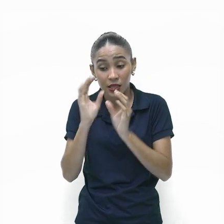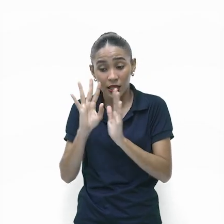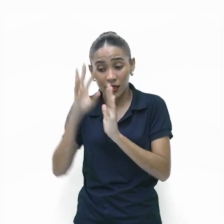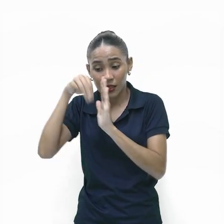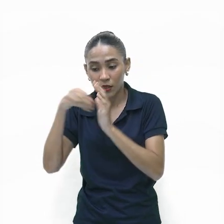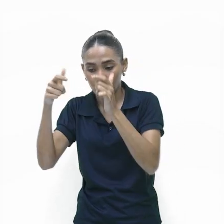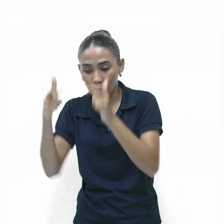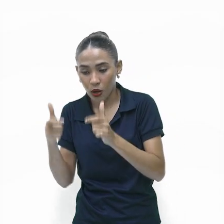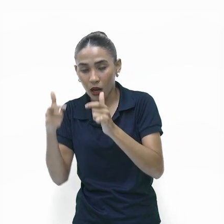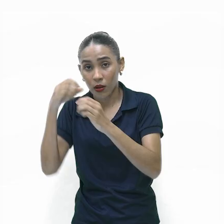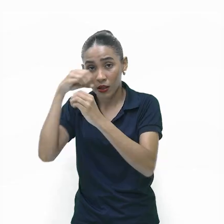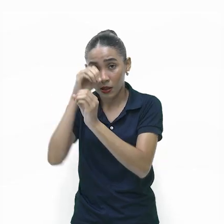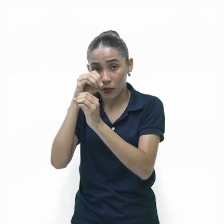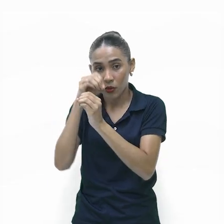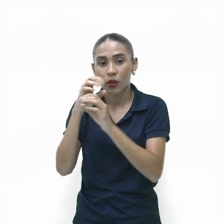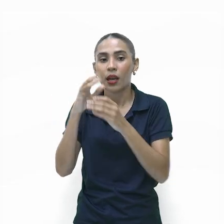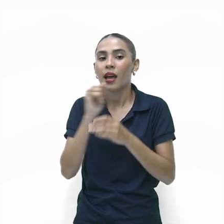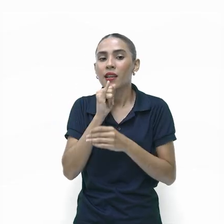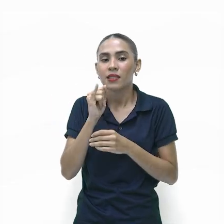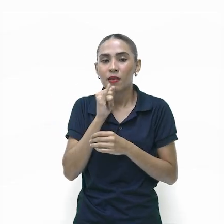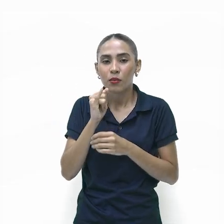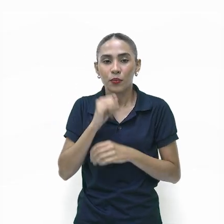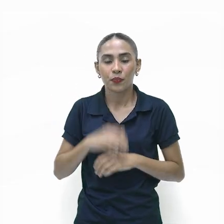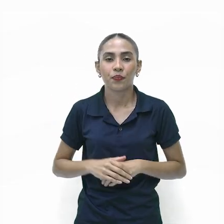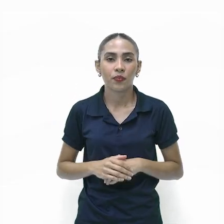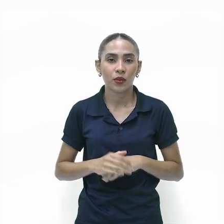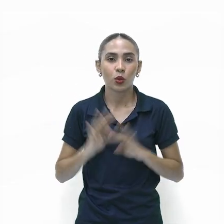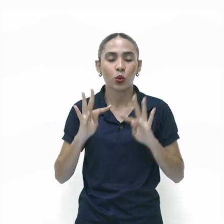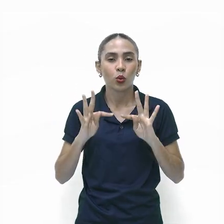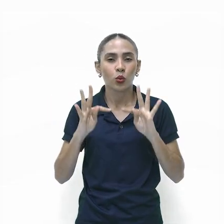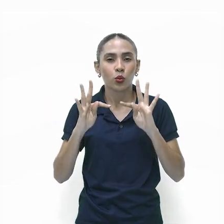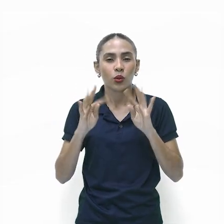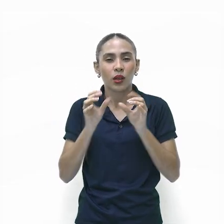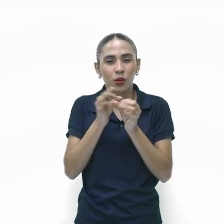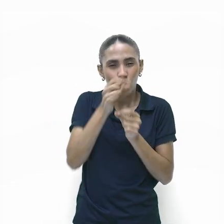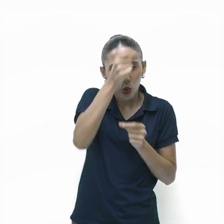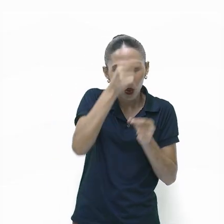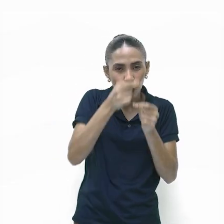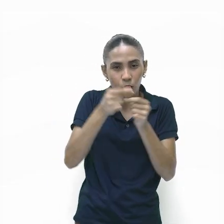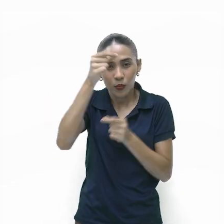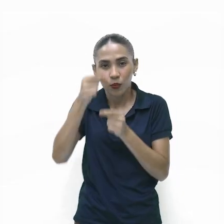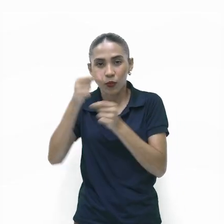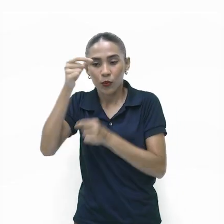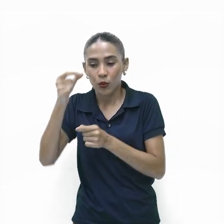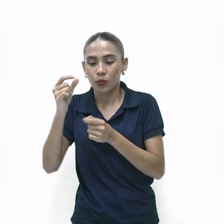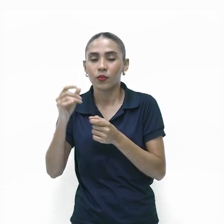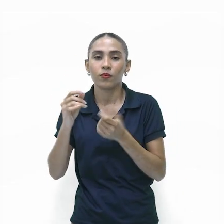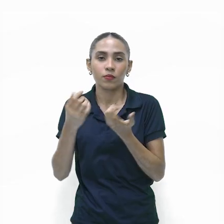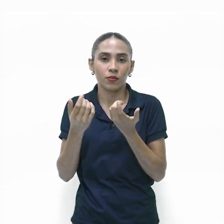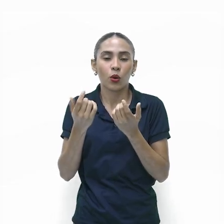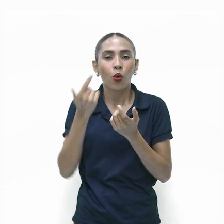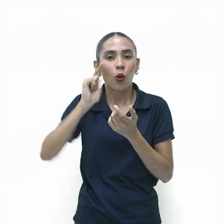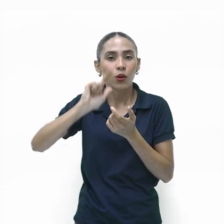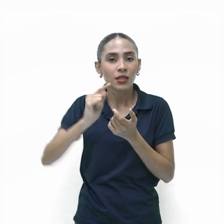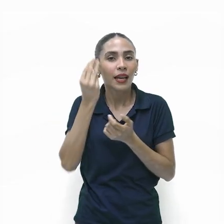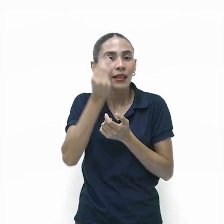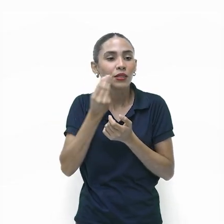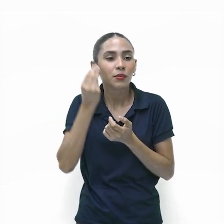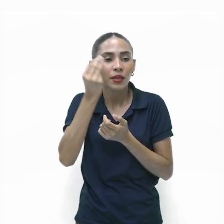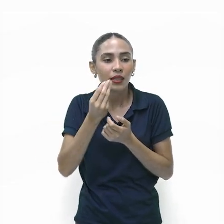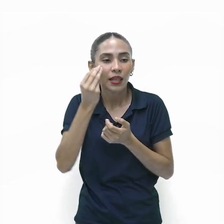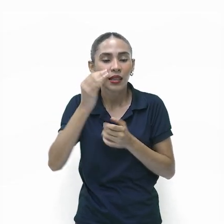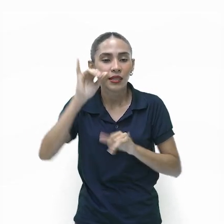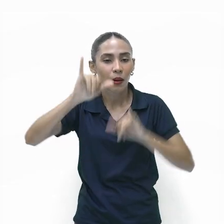no laboratório, através da plaquinha de Petri, que a professora mostrou para vocês, né, tubos, contendo aí um meio de cultura, onde eles